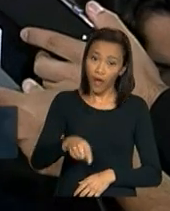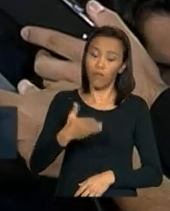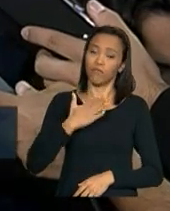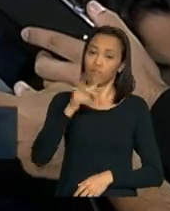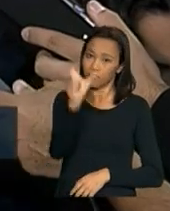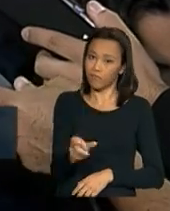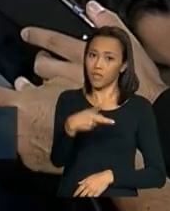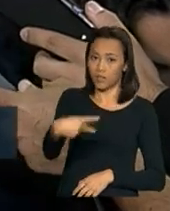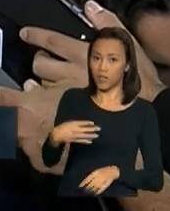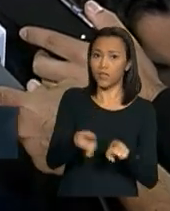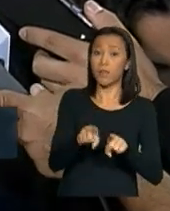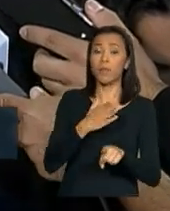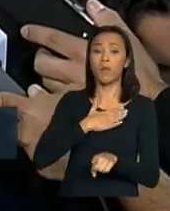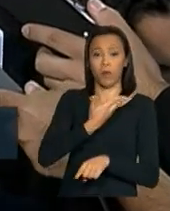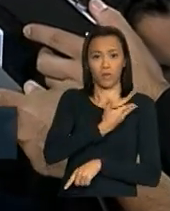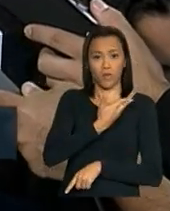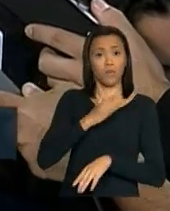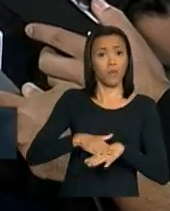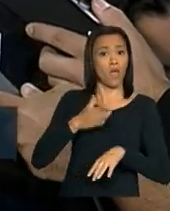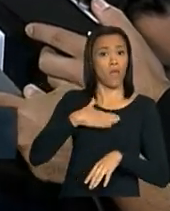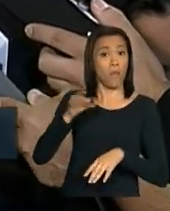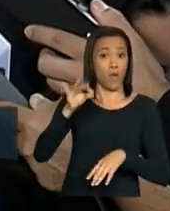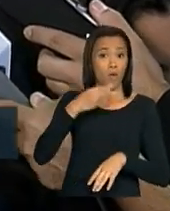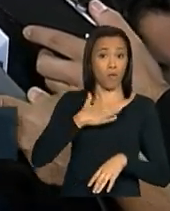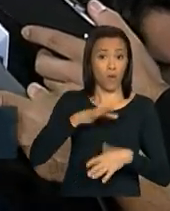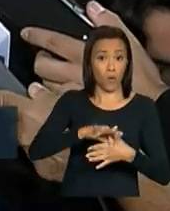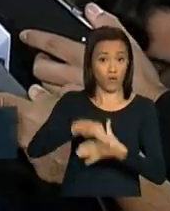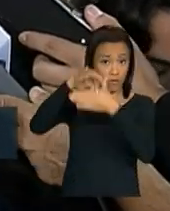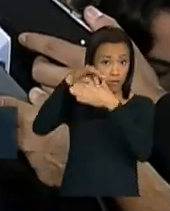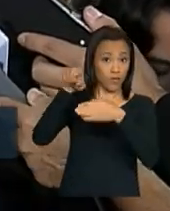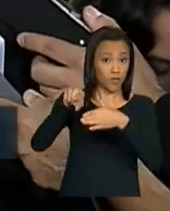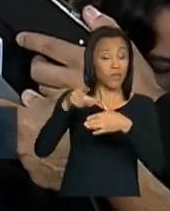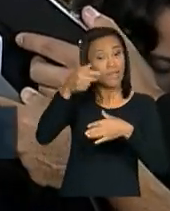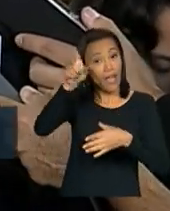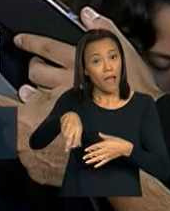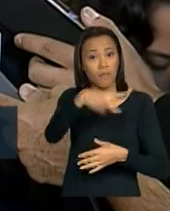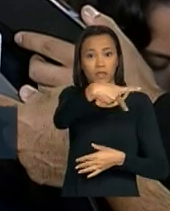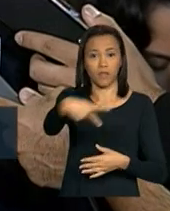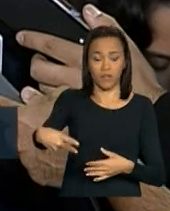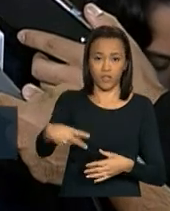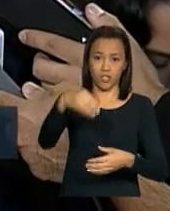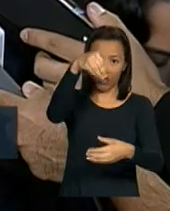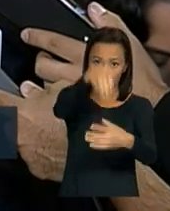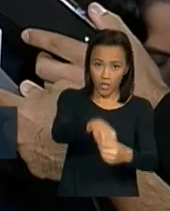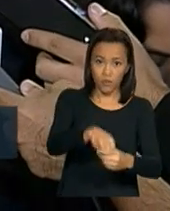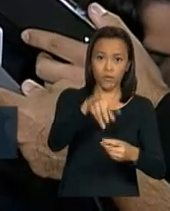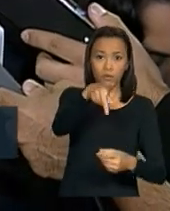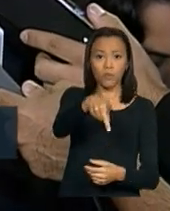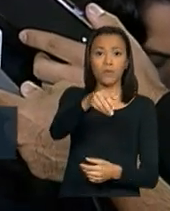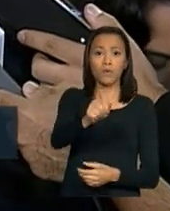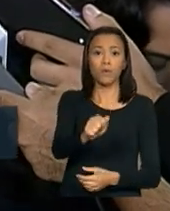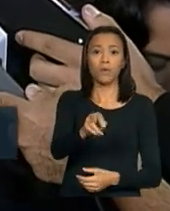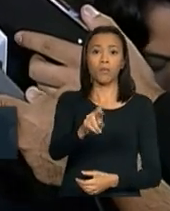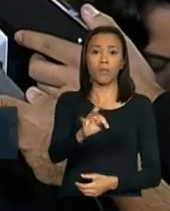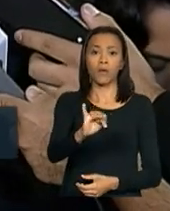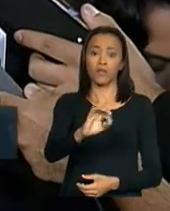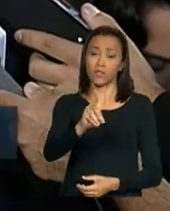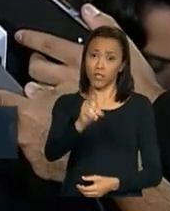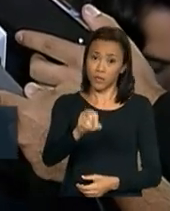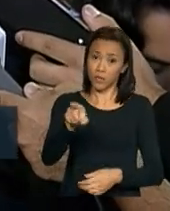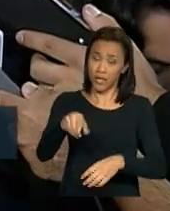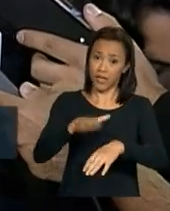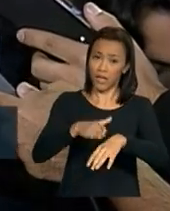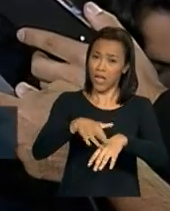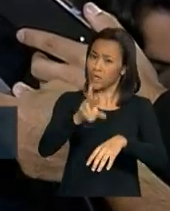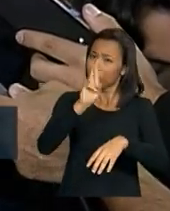amigo e é meu líder, como presidente do partido, ele teve um papel fundamental